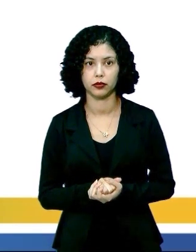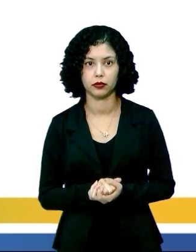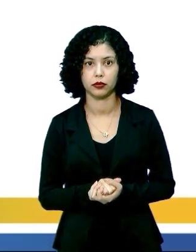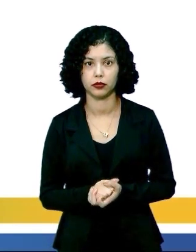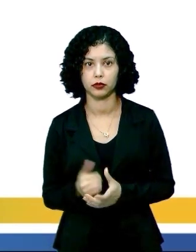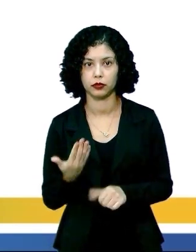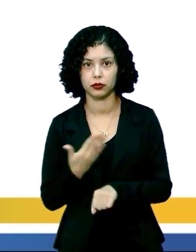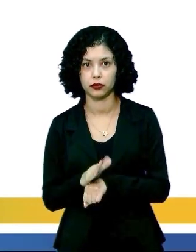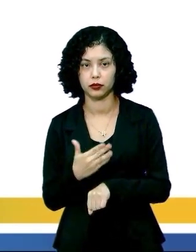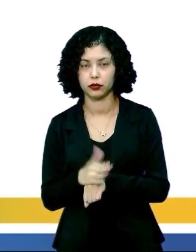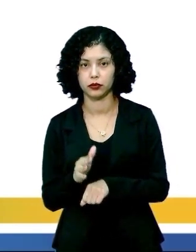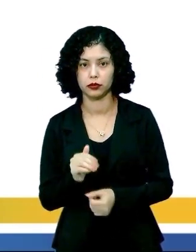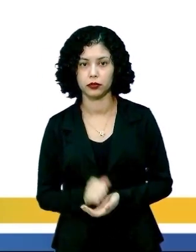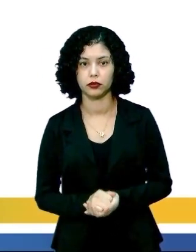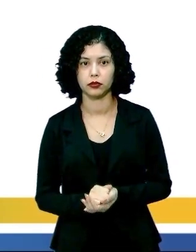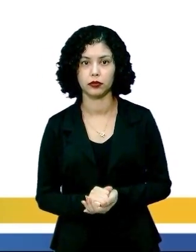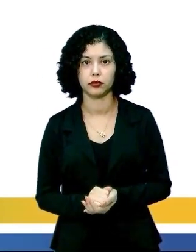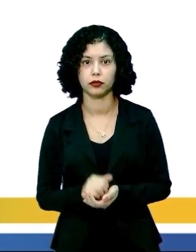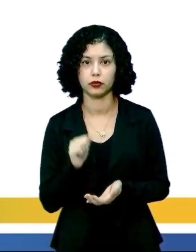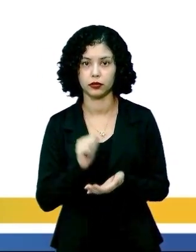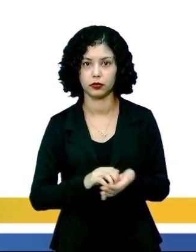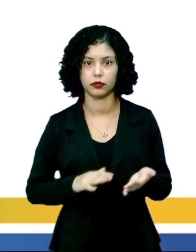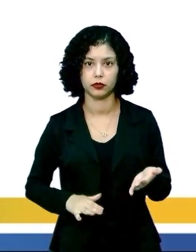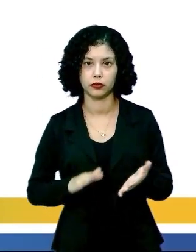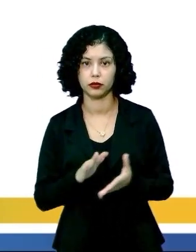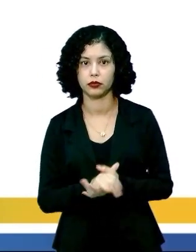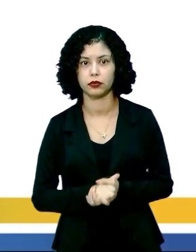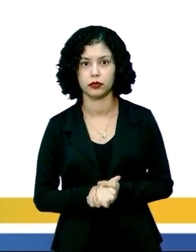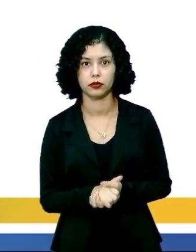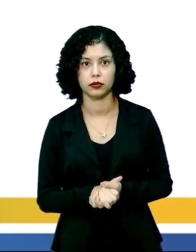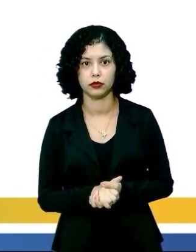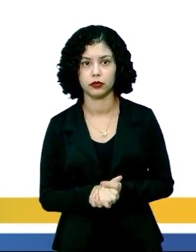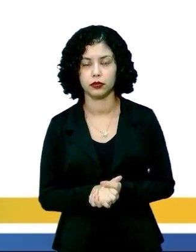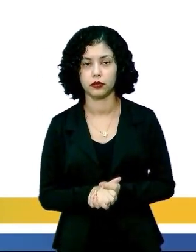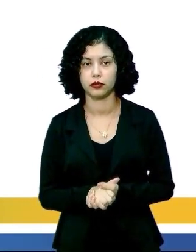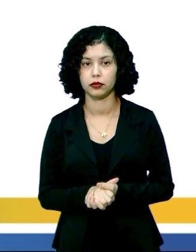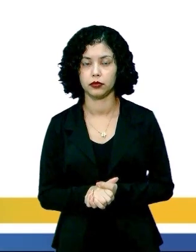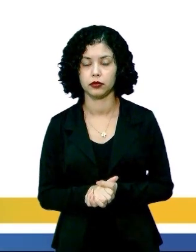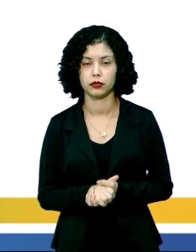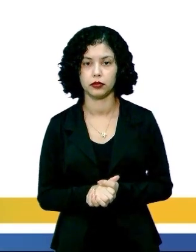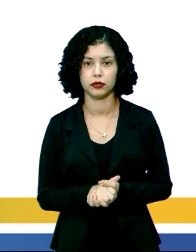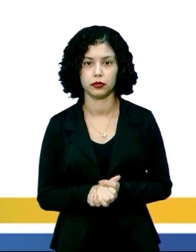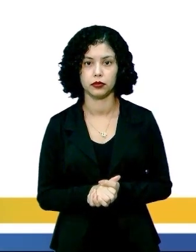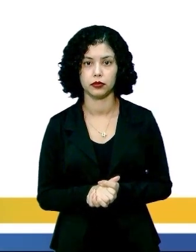Vamos praticar agora um exercitando. Observe aí.